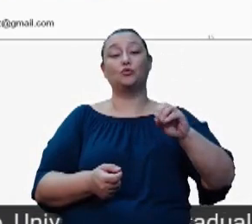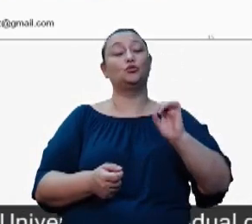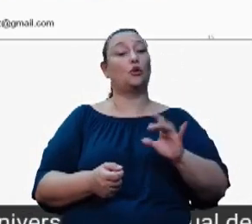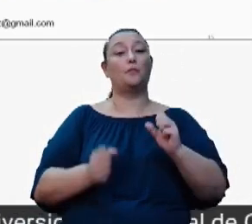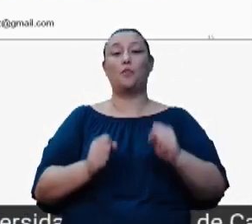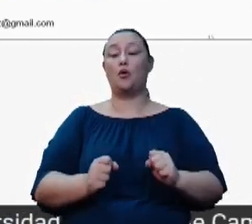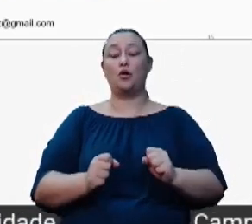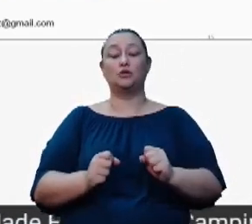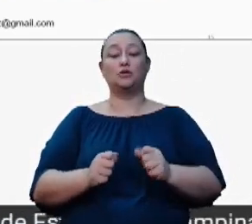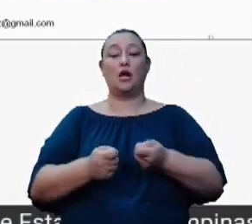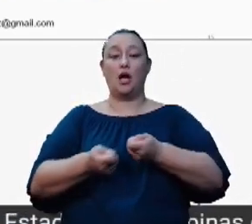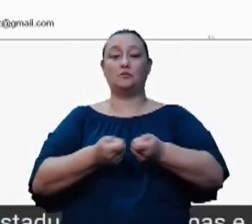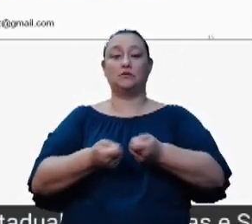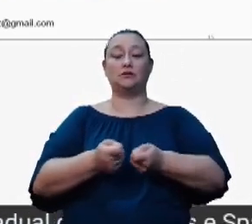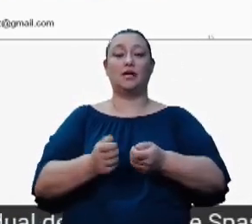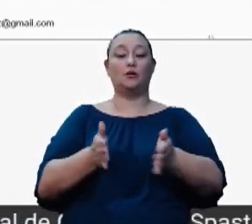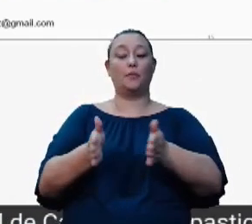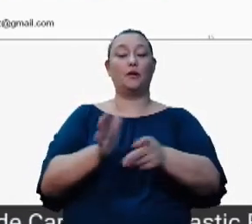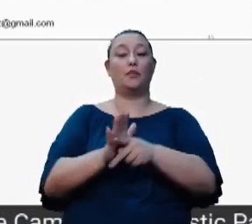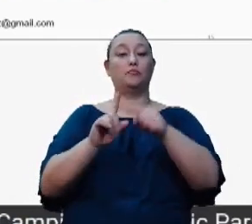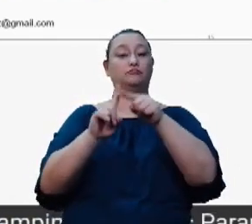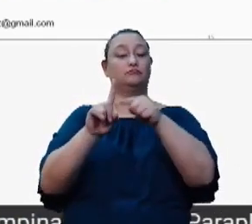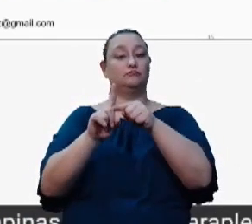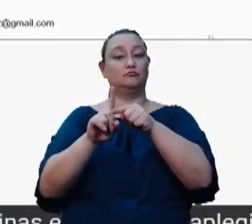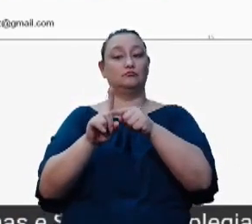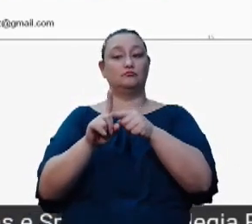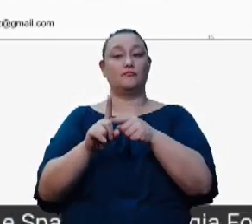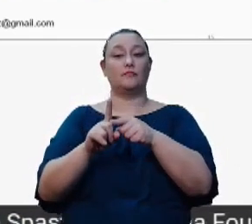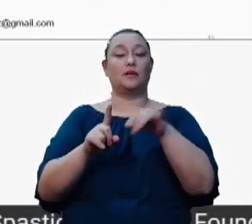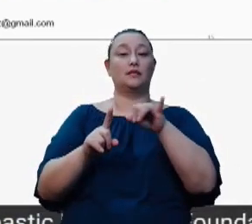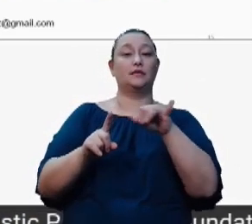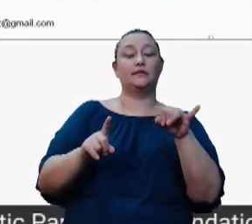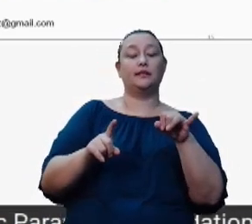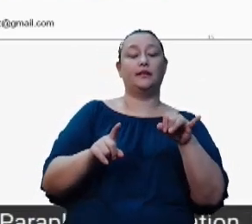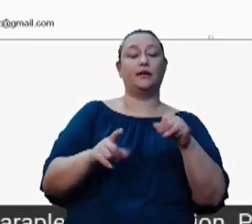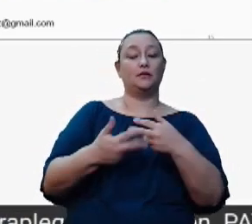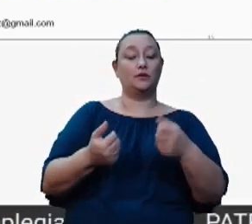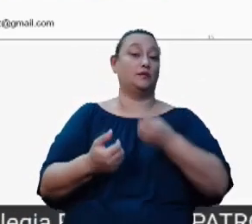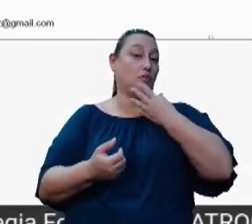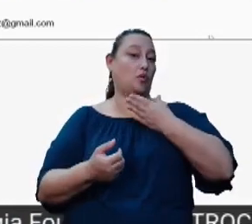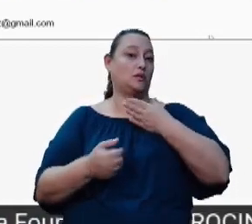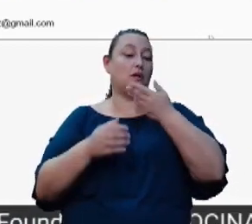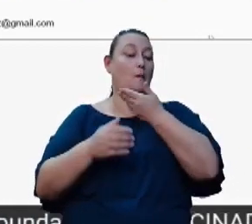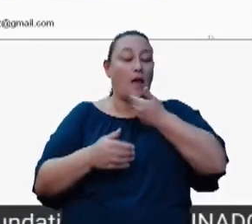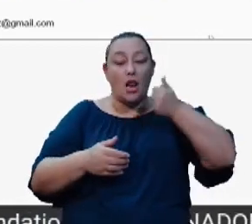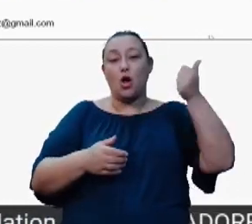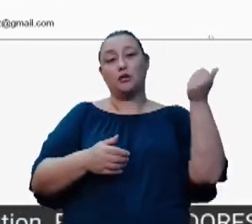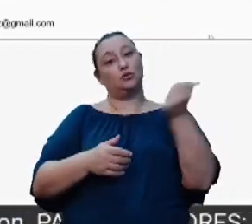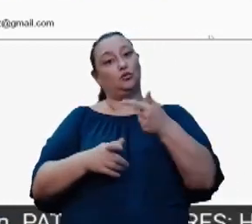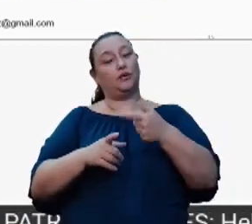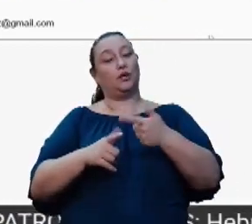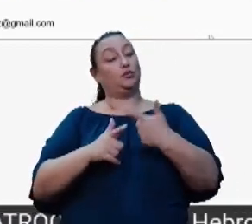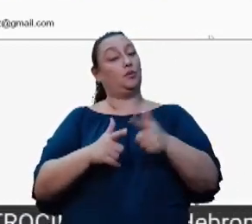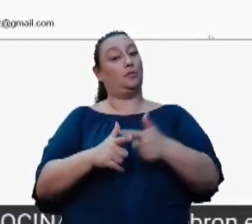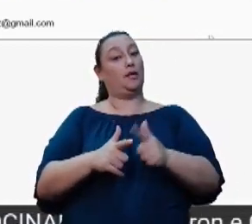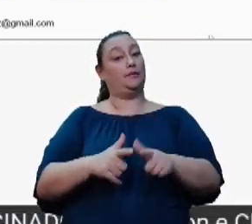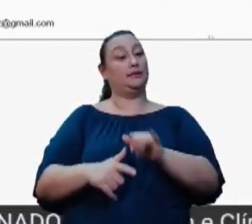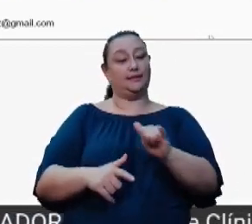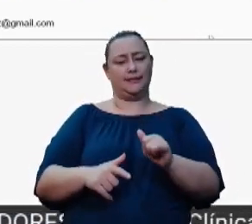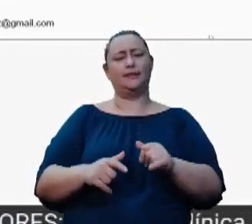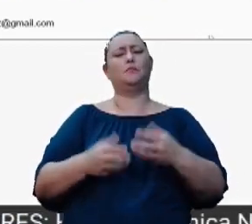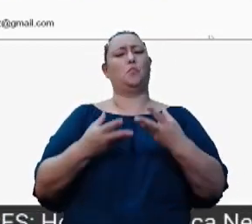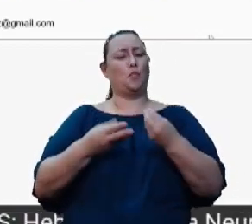durante a gravidez quando os benefícios superam os riscos. Ou seja, se realmente vai ter uma